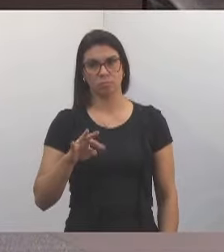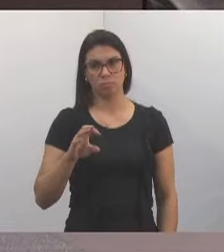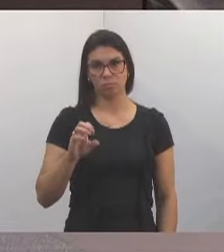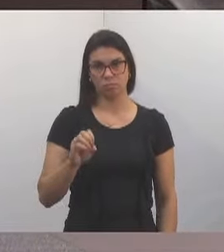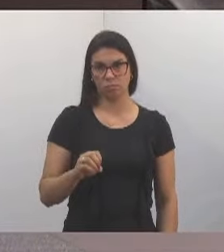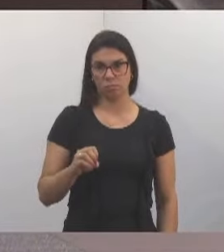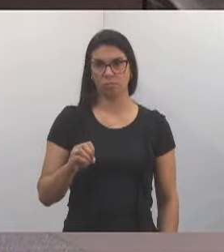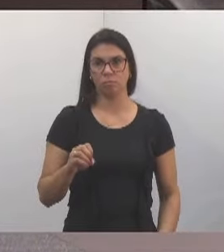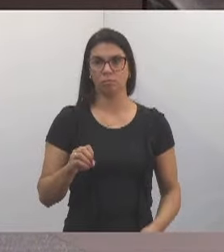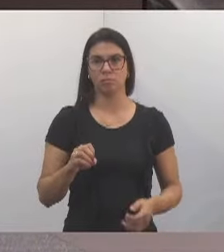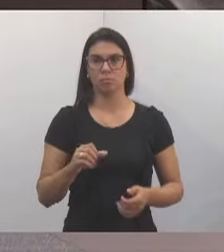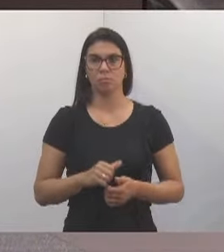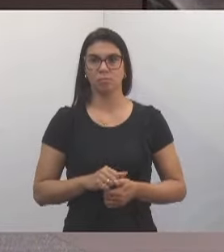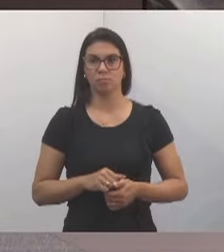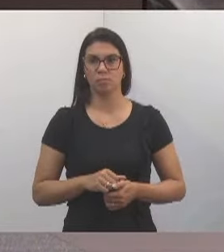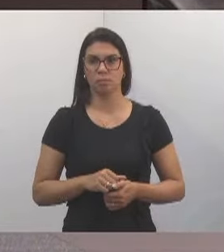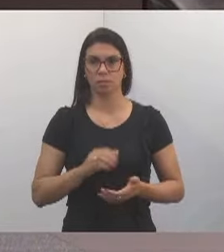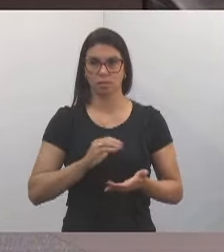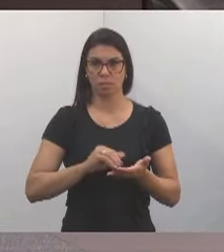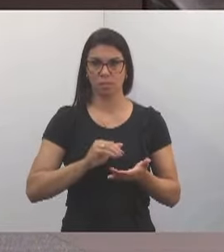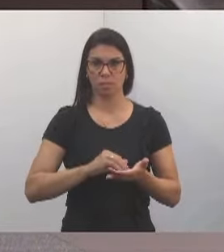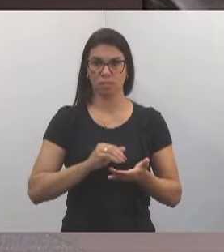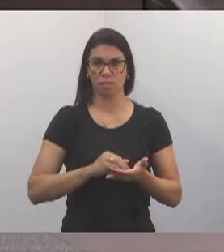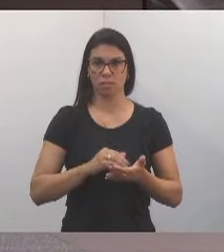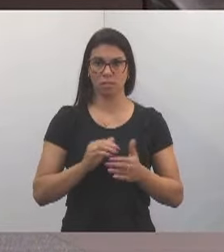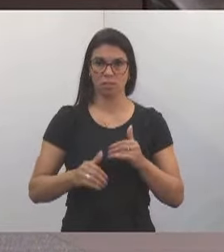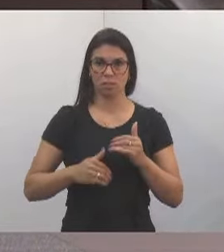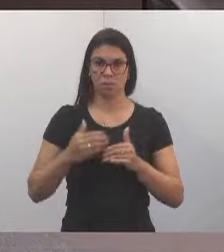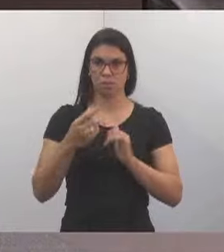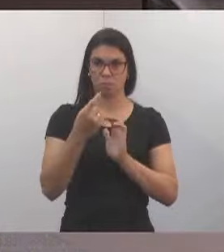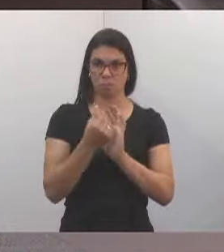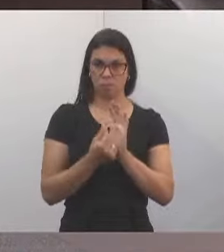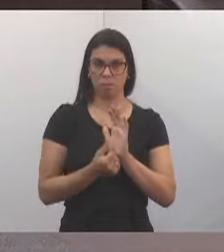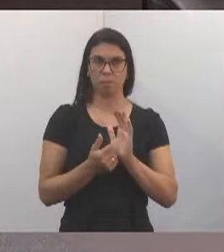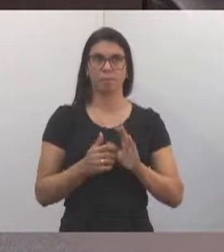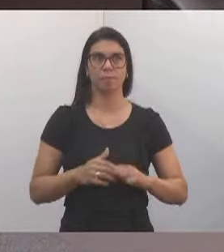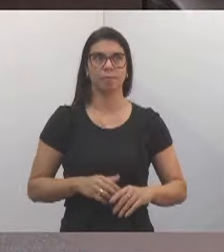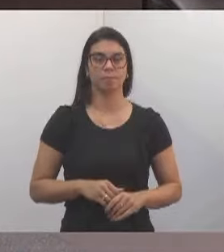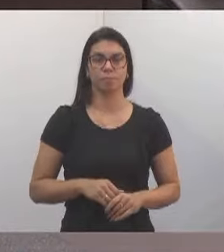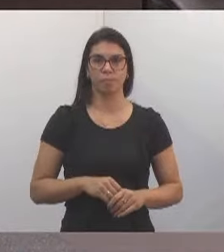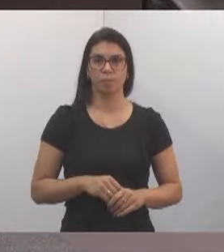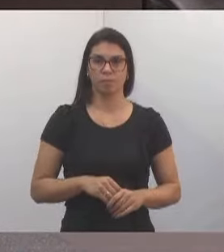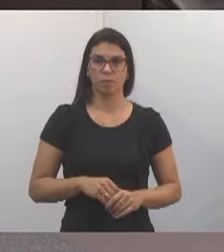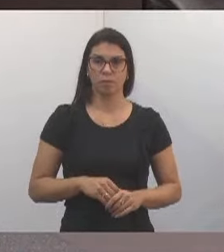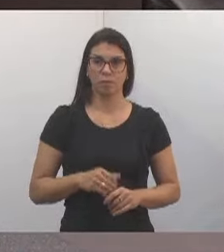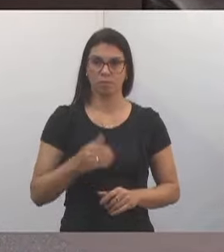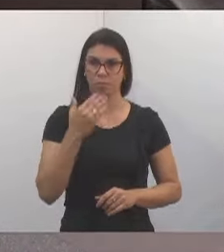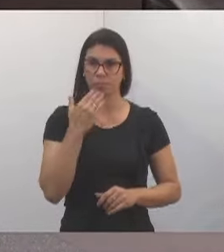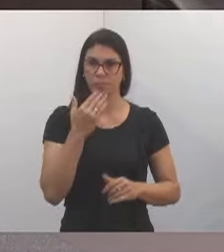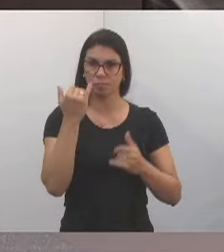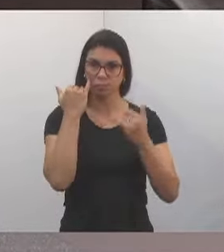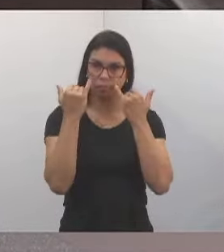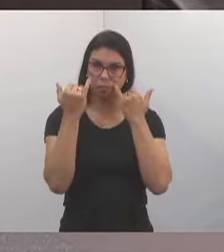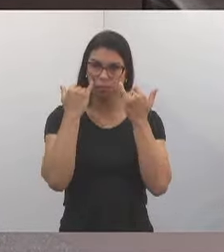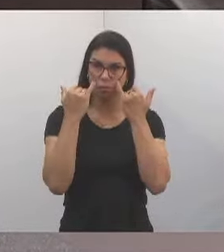e Benedito Eduardo Rosa da Silva, secretário de Desenvolvimento Econômico. Assunto, pedido de